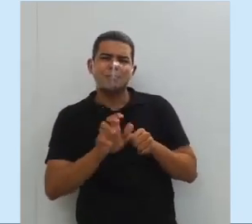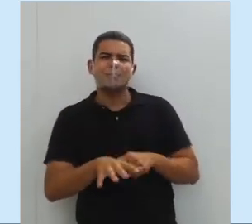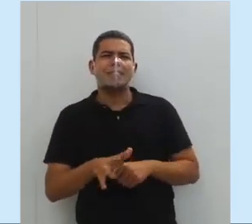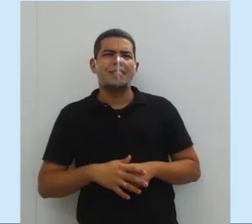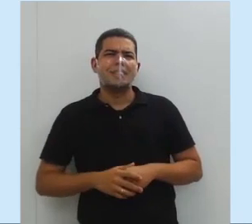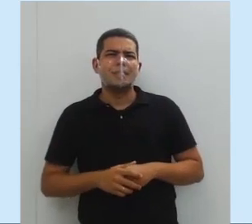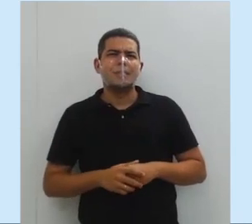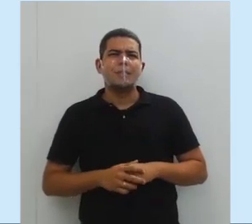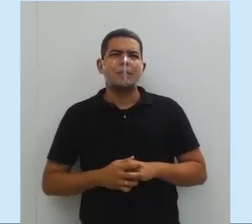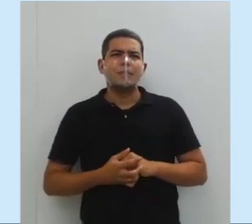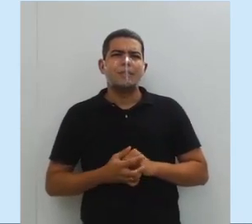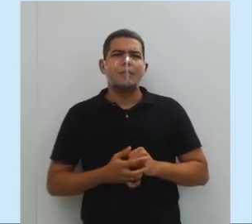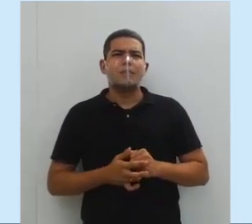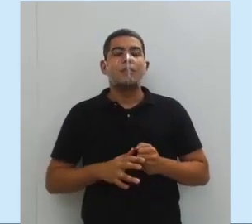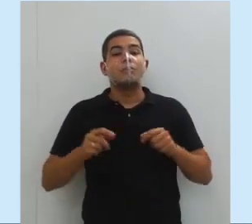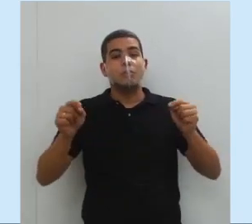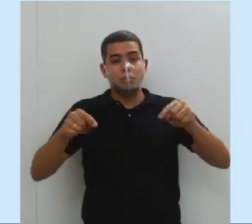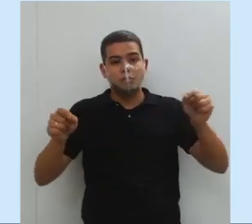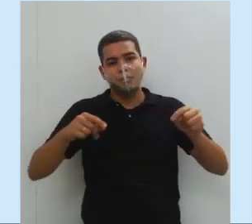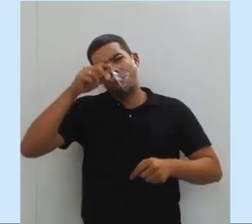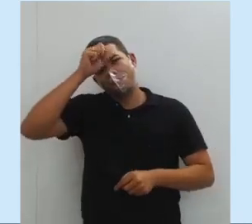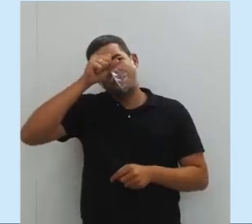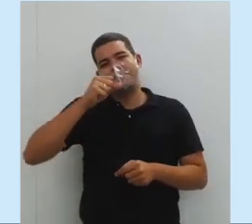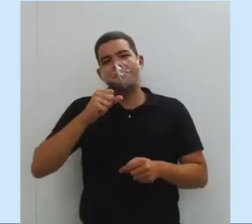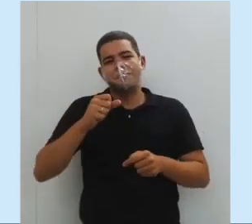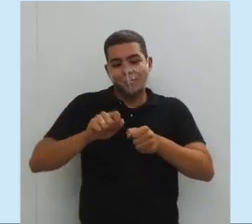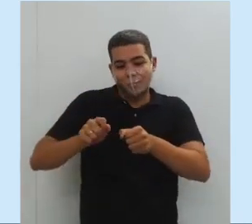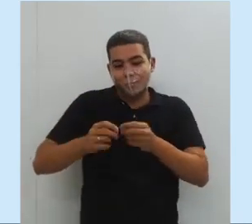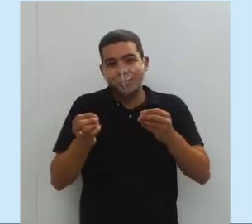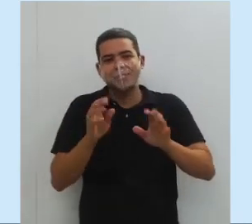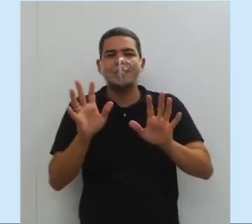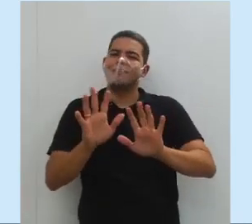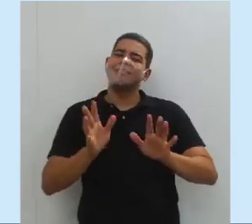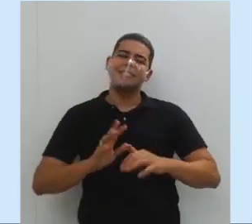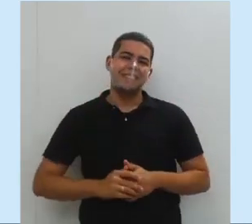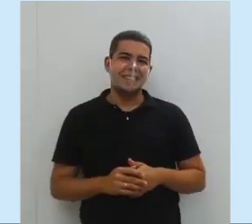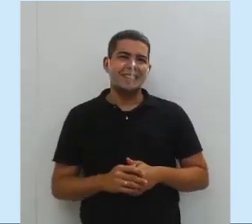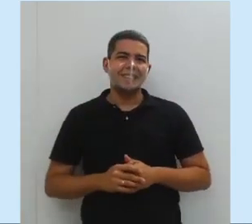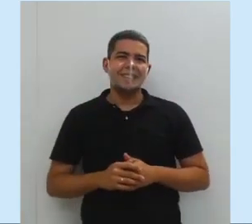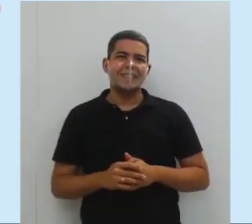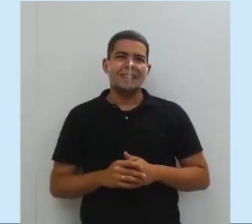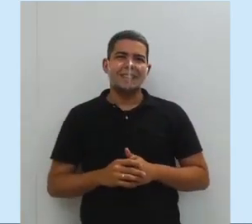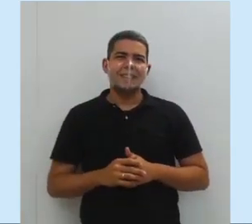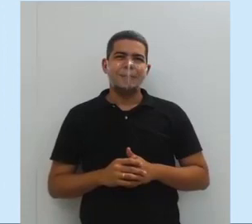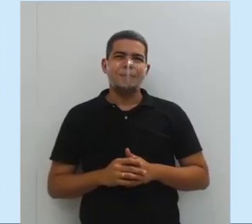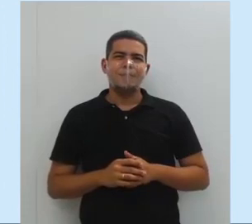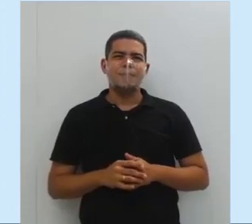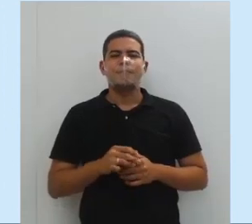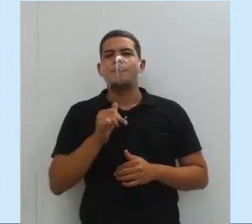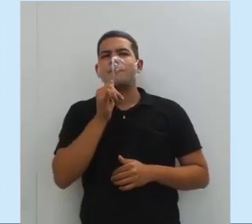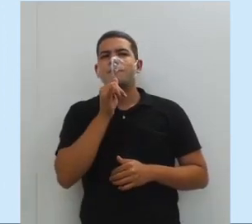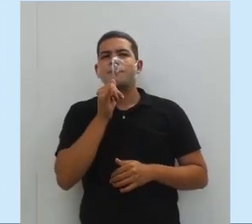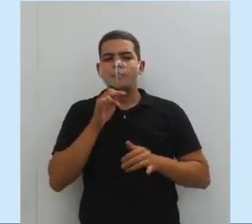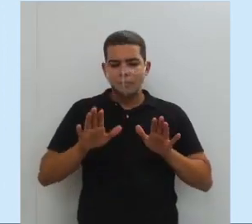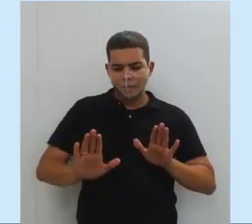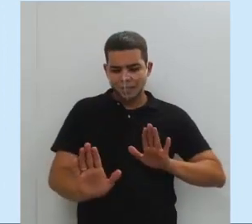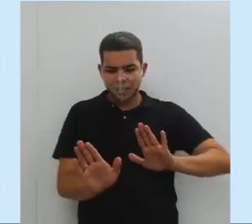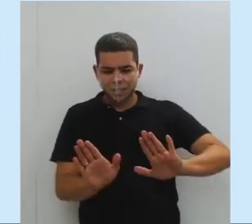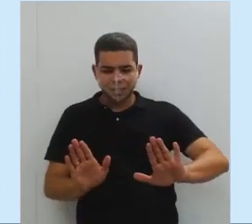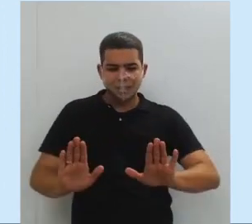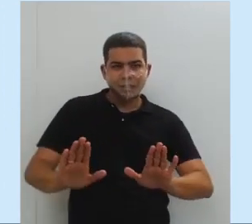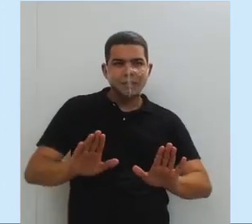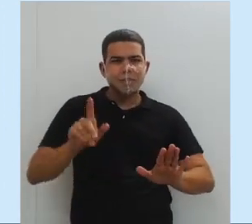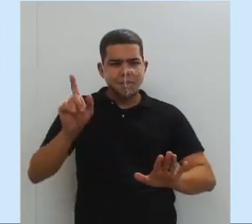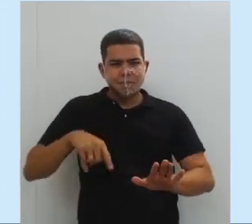confeccionar. Hoje, infelizmente, não dá pra gente aprender isso. E uma curiosidade bem interessante, quem foi que disse a vocês que carrinho de rolimã